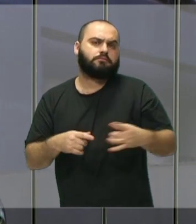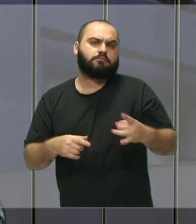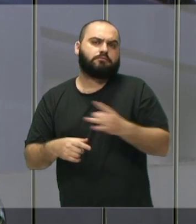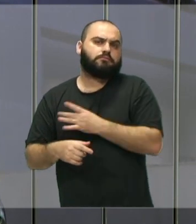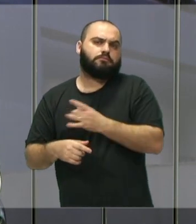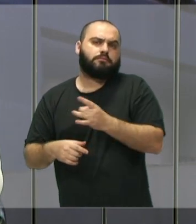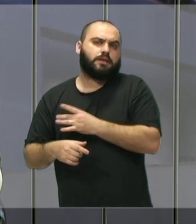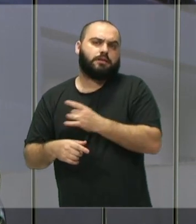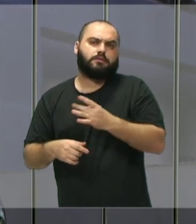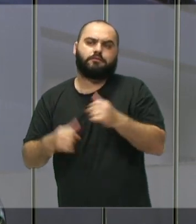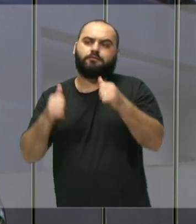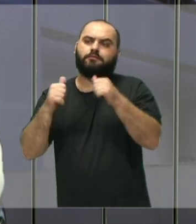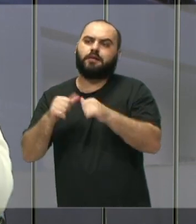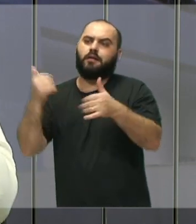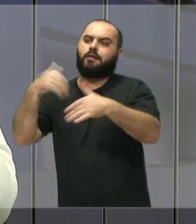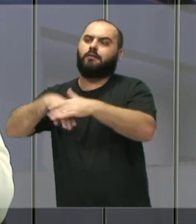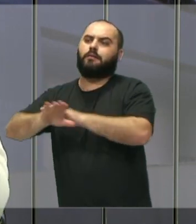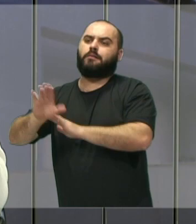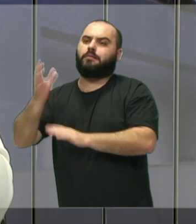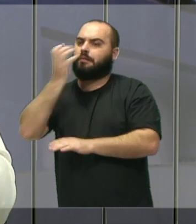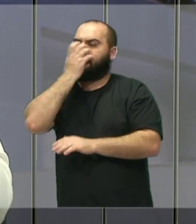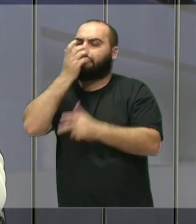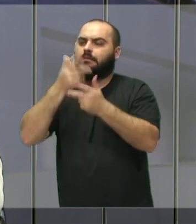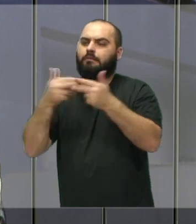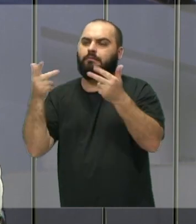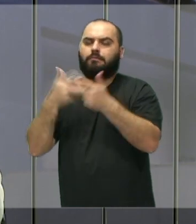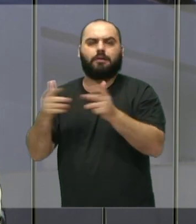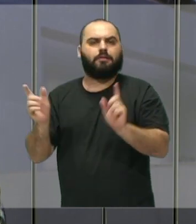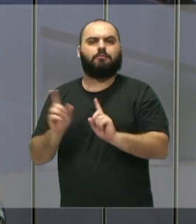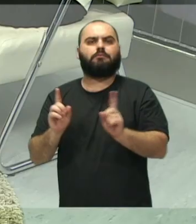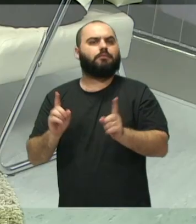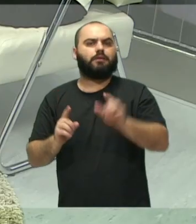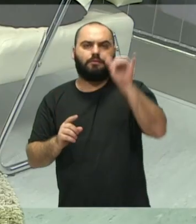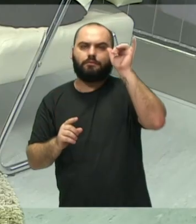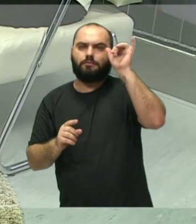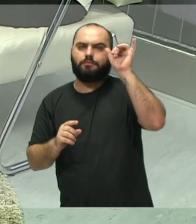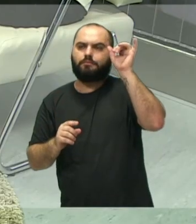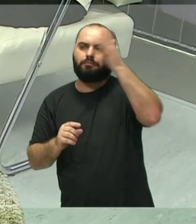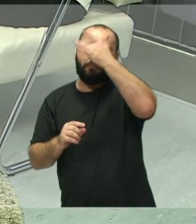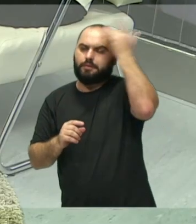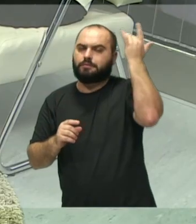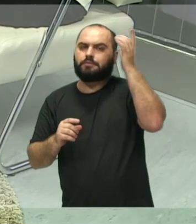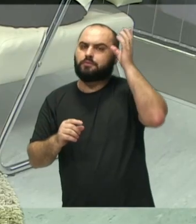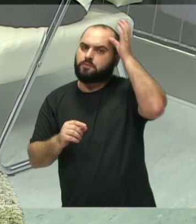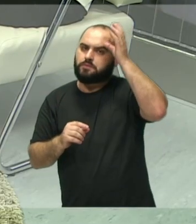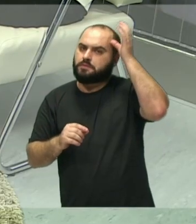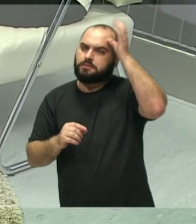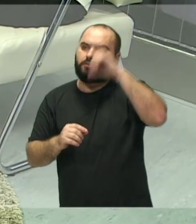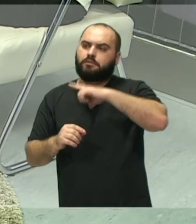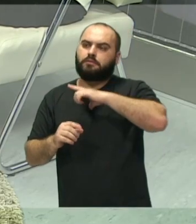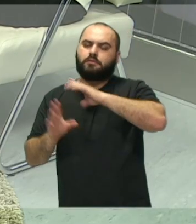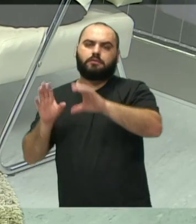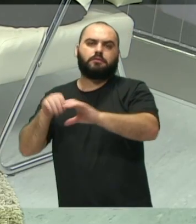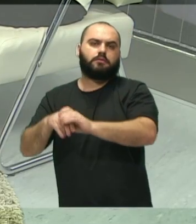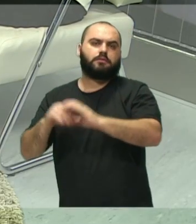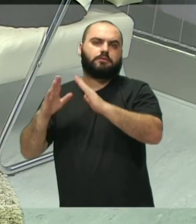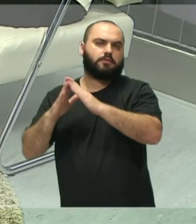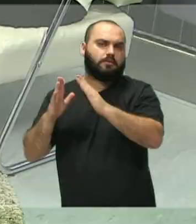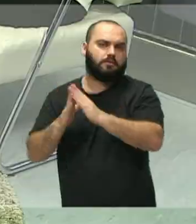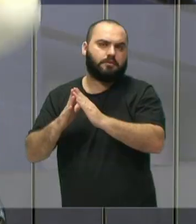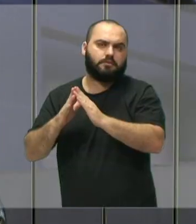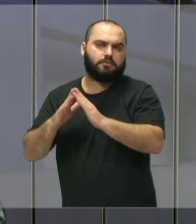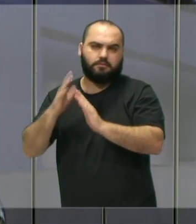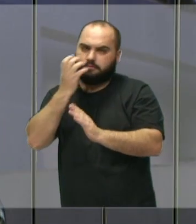um depósito de animais e não fazendo as pessoas terem consciência do que é ter um animal em casa, né? E quantos anos ele vive, como ele participa da vida da